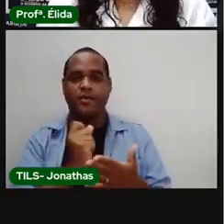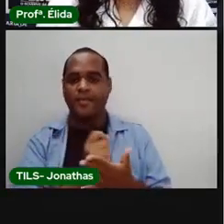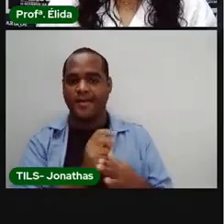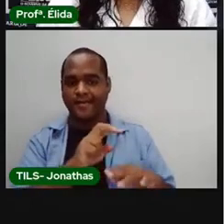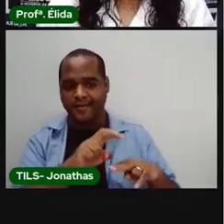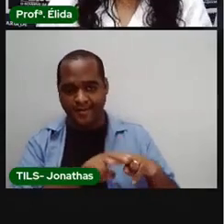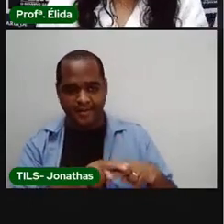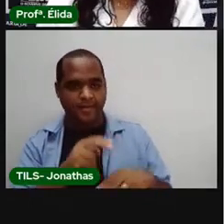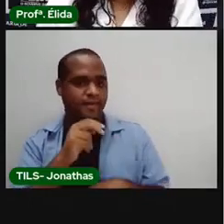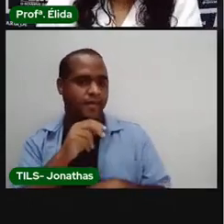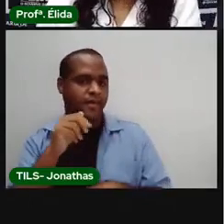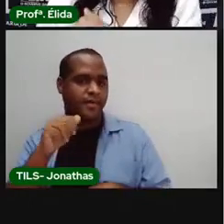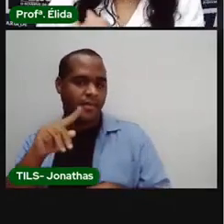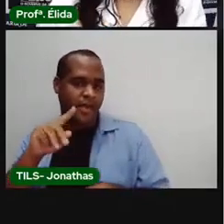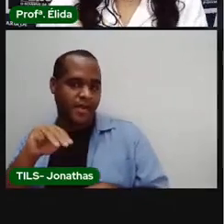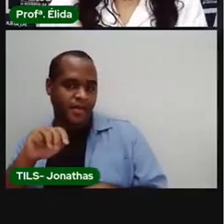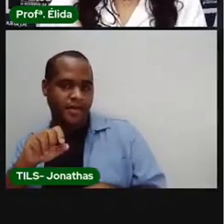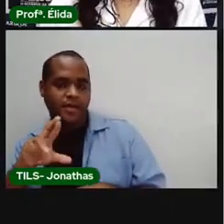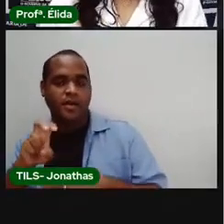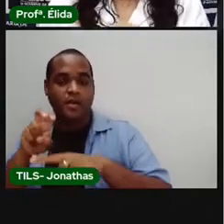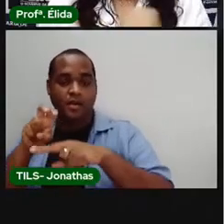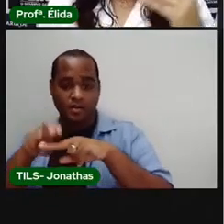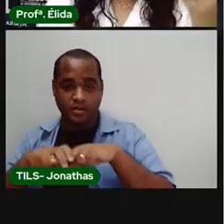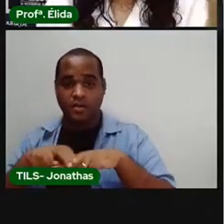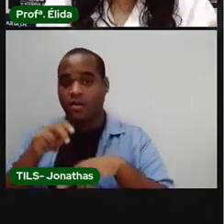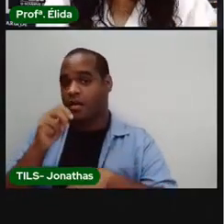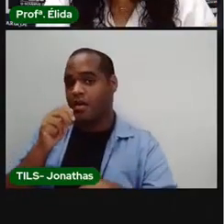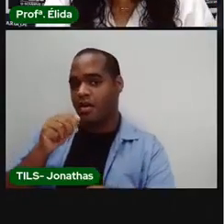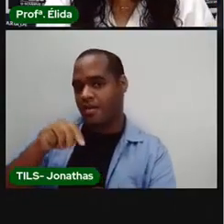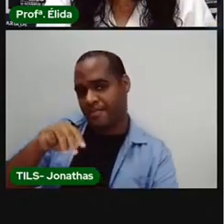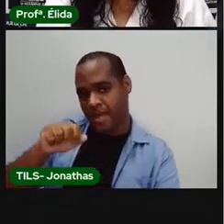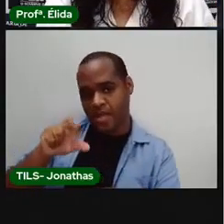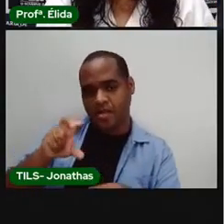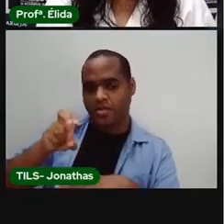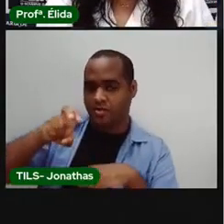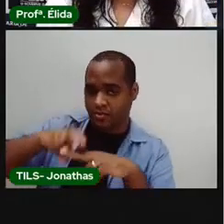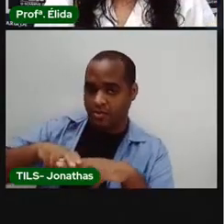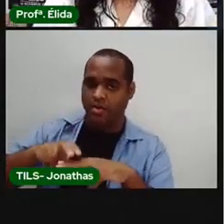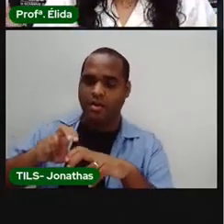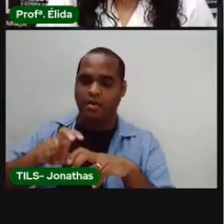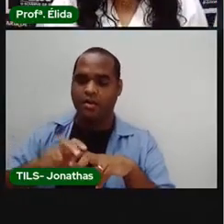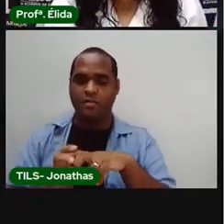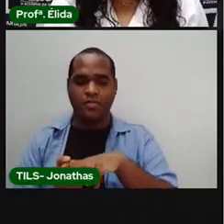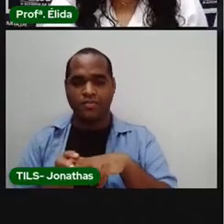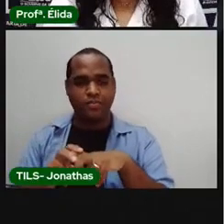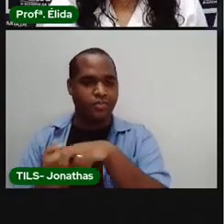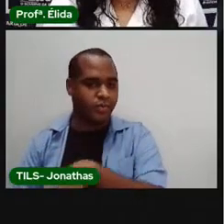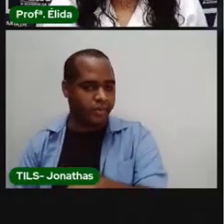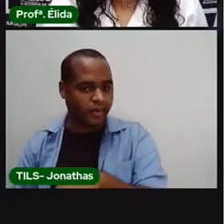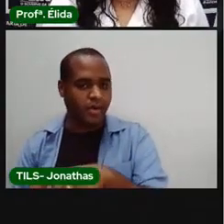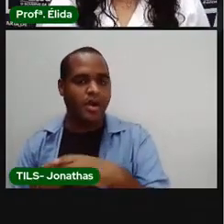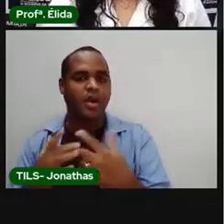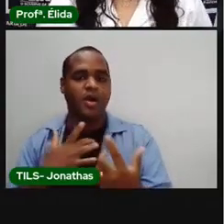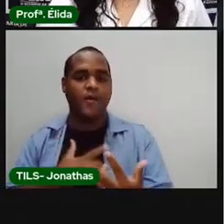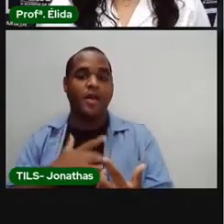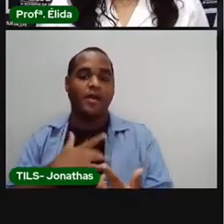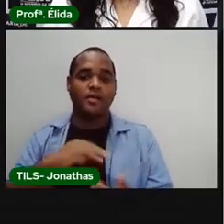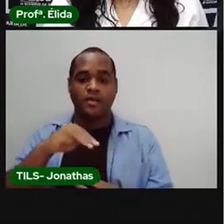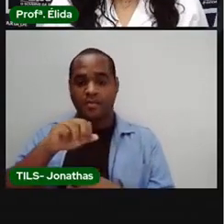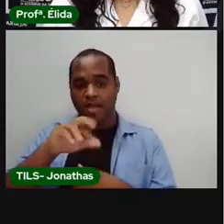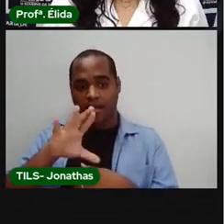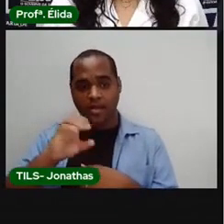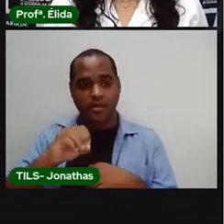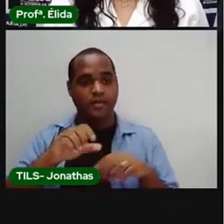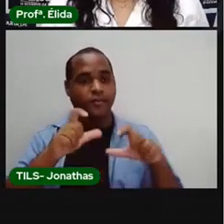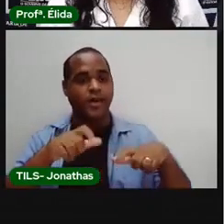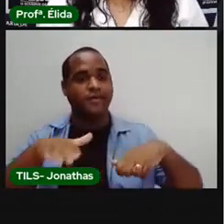uma cadeira para Maria se sentar. A Maria se sentou, a cadeira espatifou. Coitada